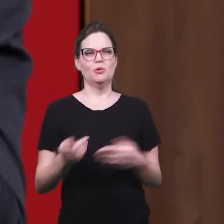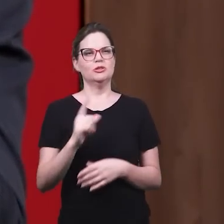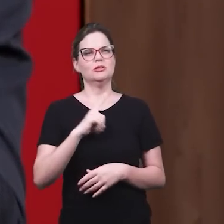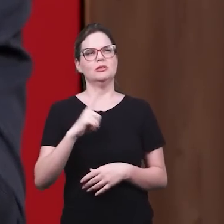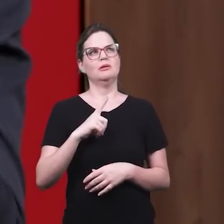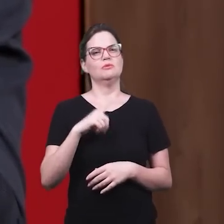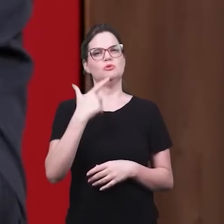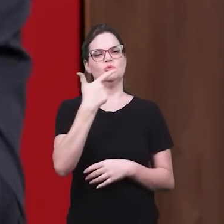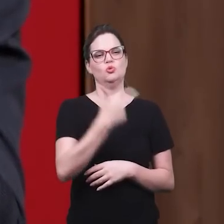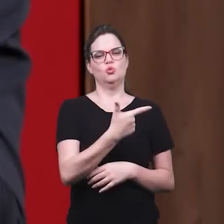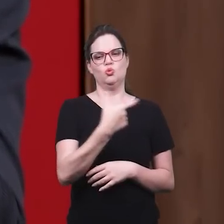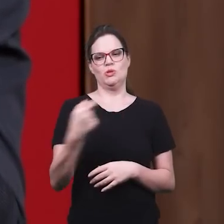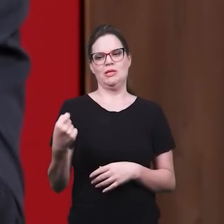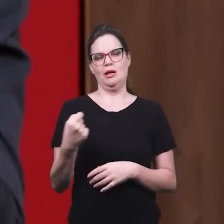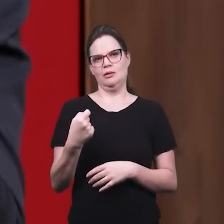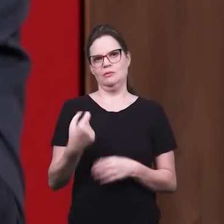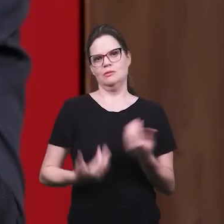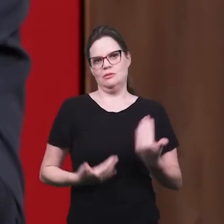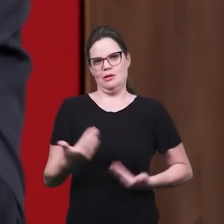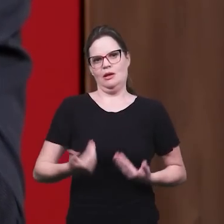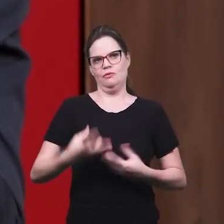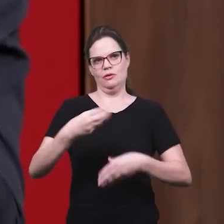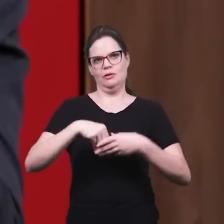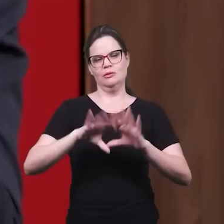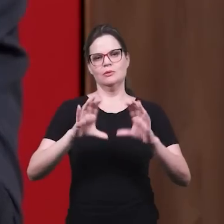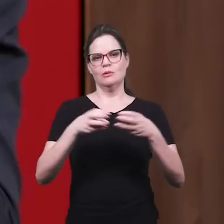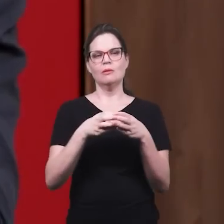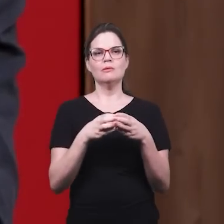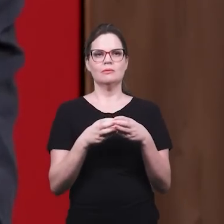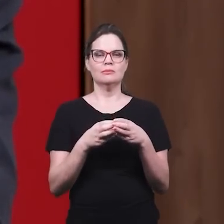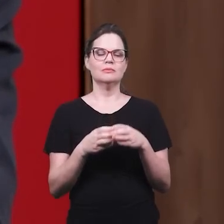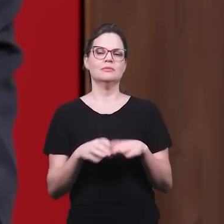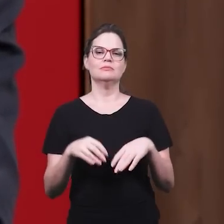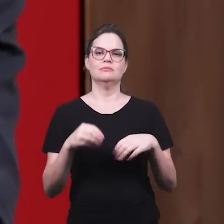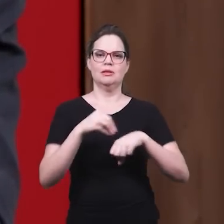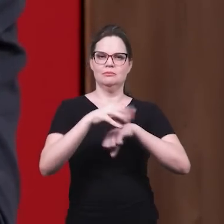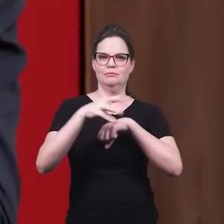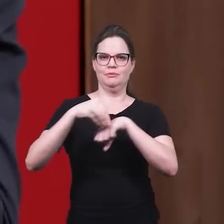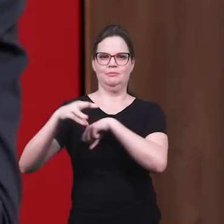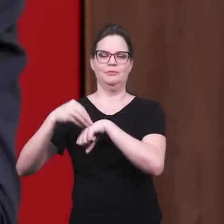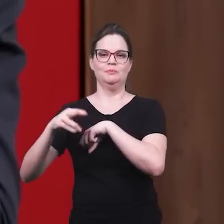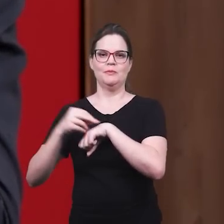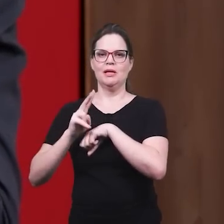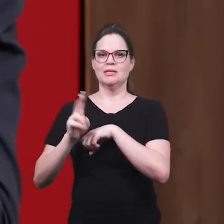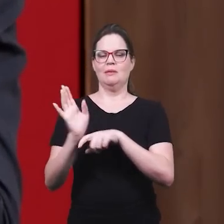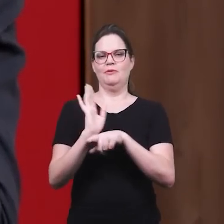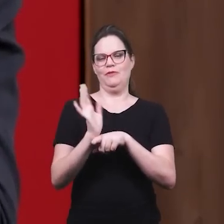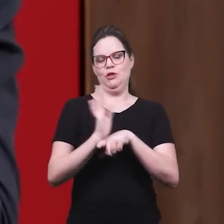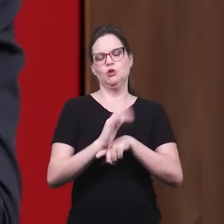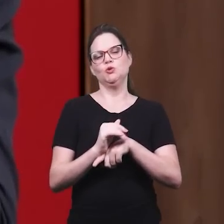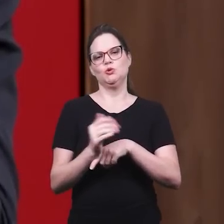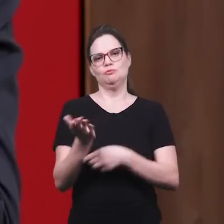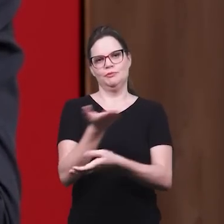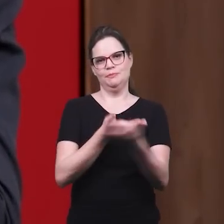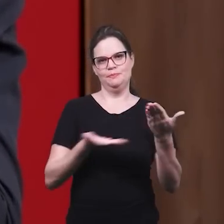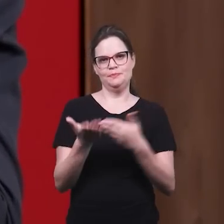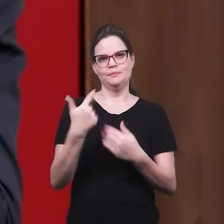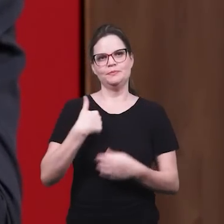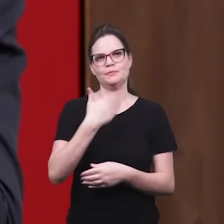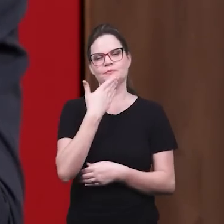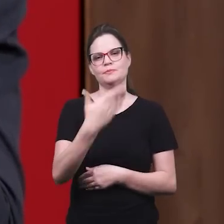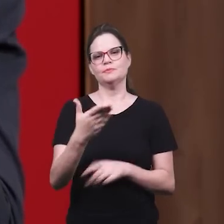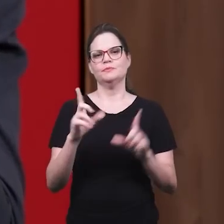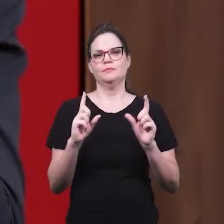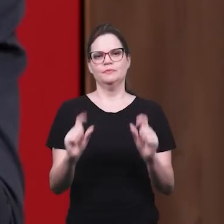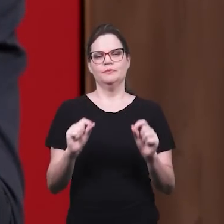200 irmãos que fazem parte desse grupo, então eles enviam contribuições e eu gostaria de pedir para